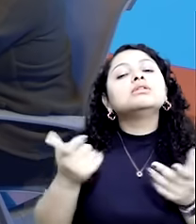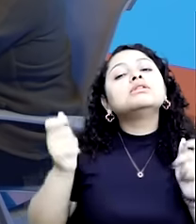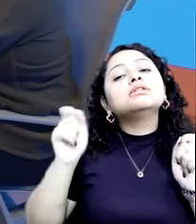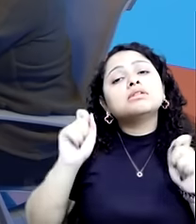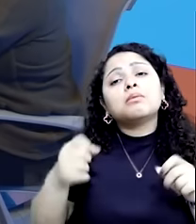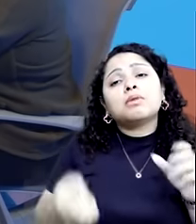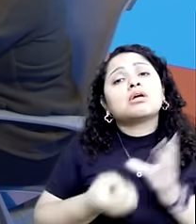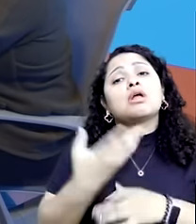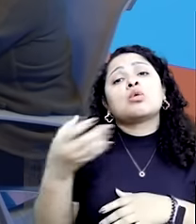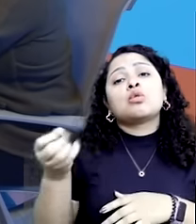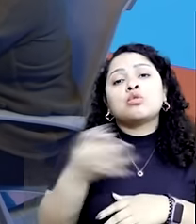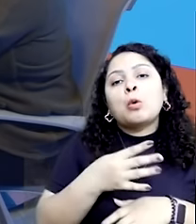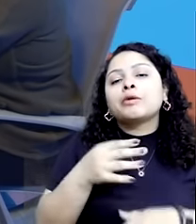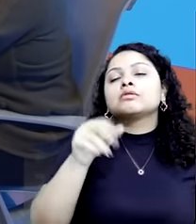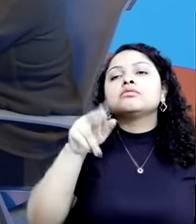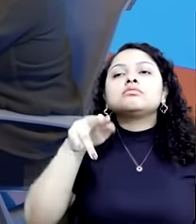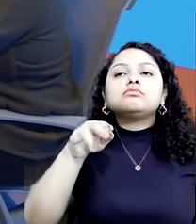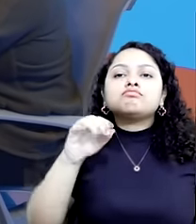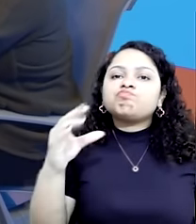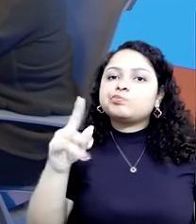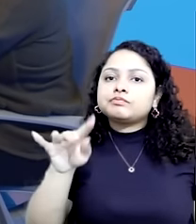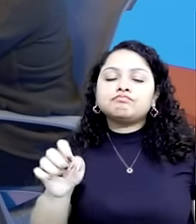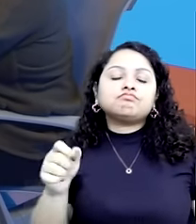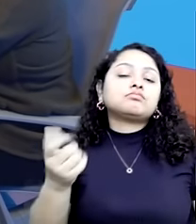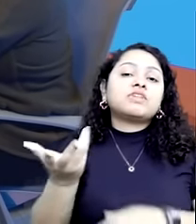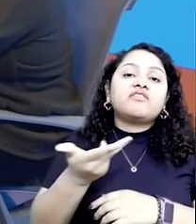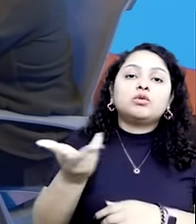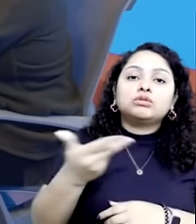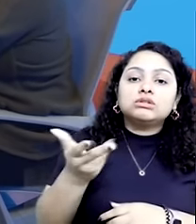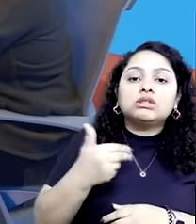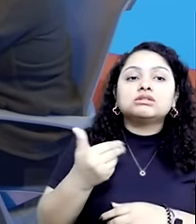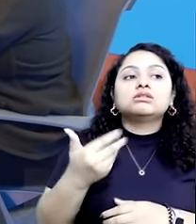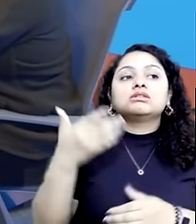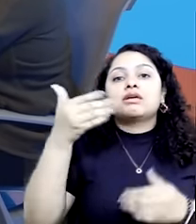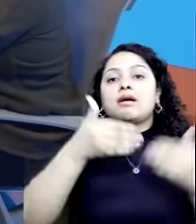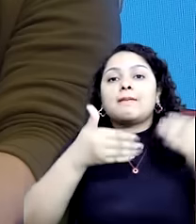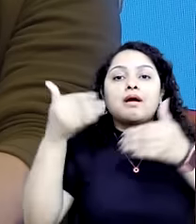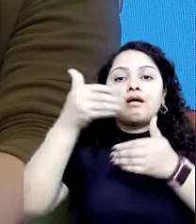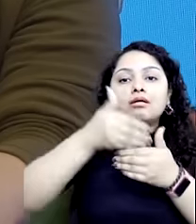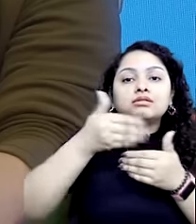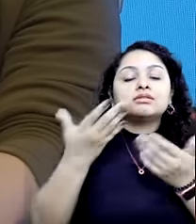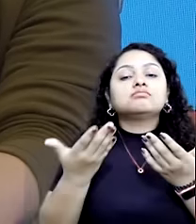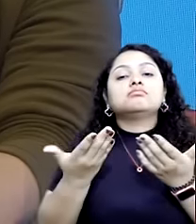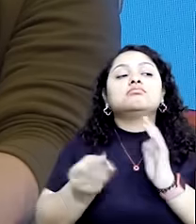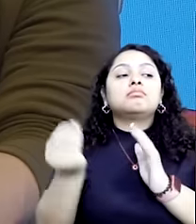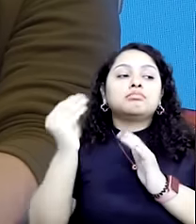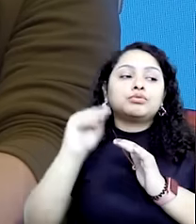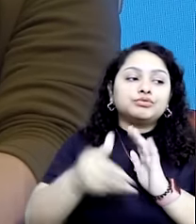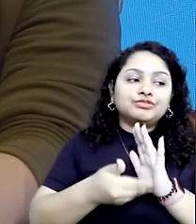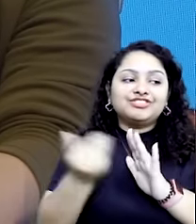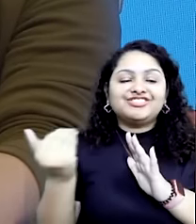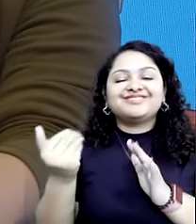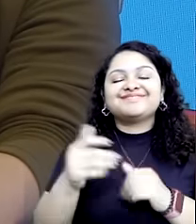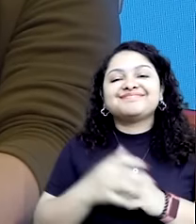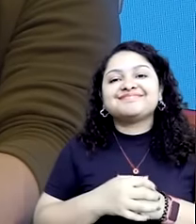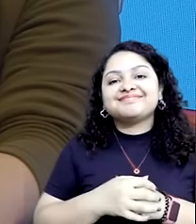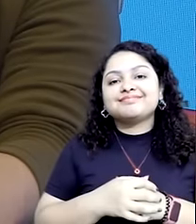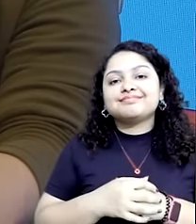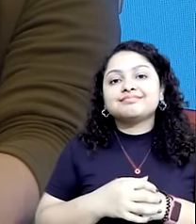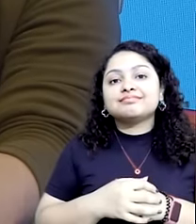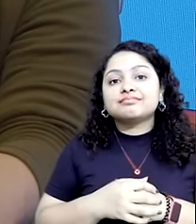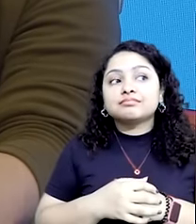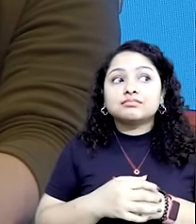zero você pega um eot você trabalha velocidade você entendeu Você trabalha camadas de pô de tirar e aí aquela questão né